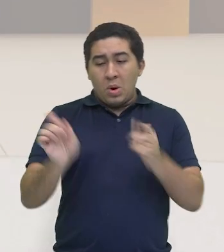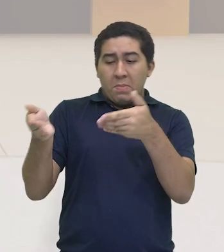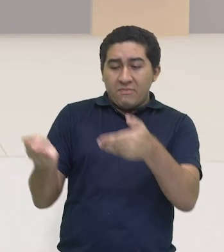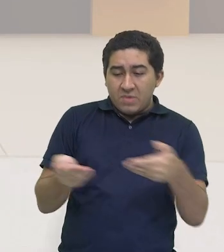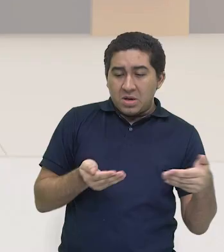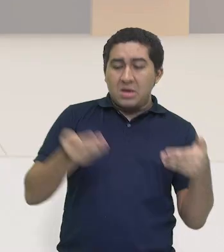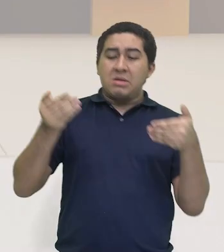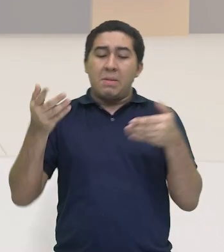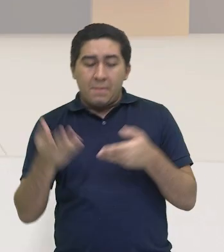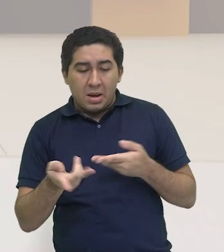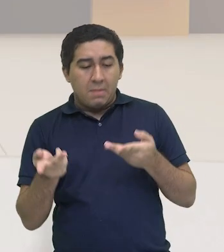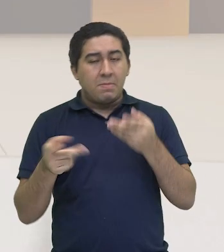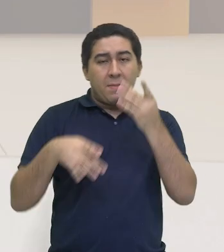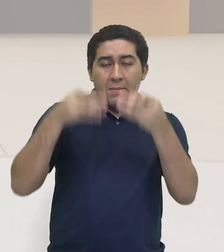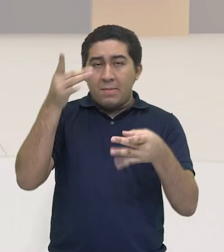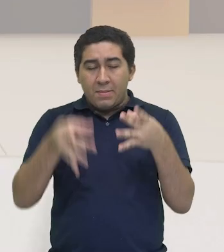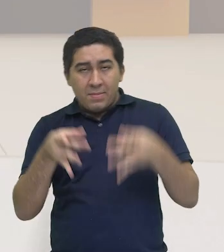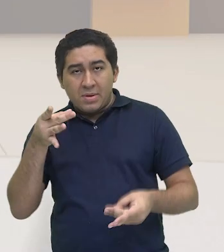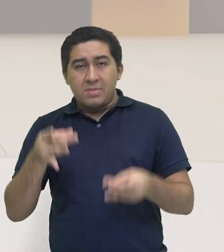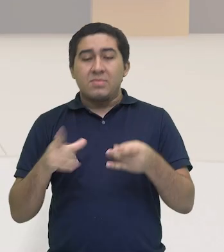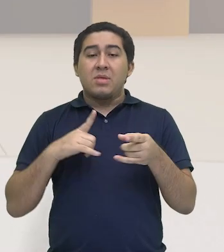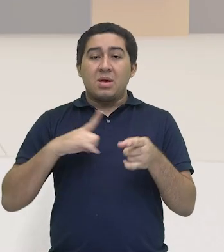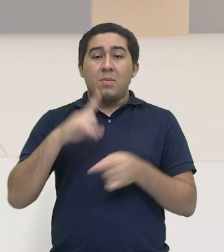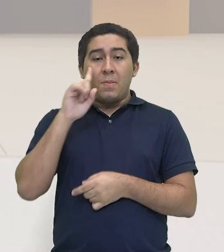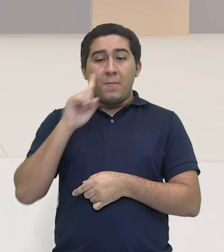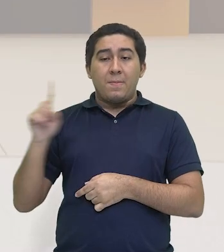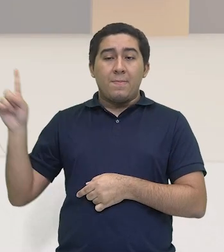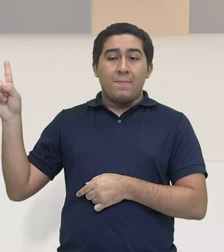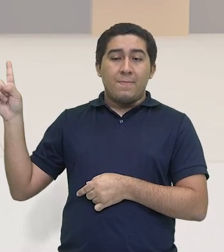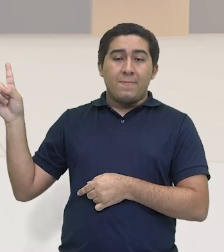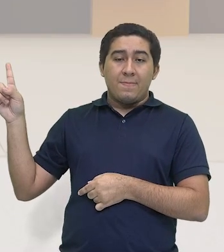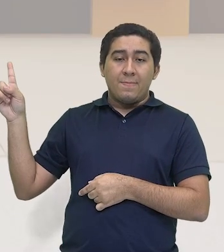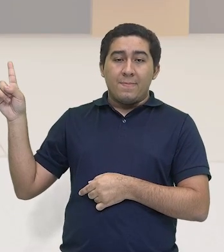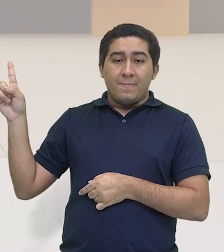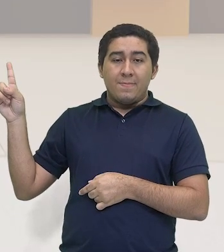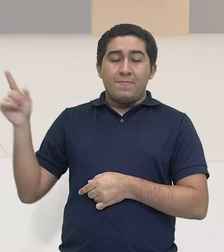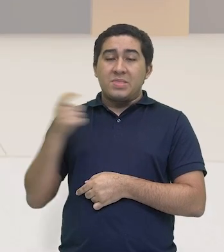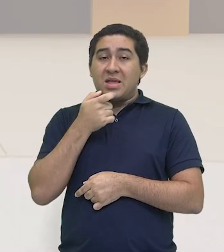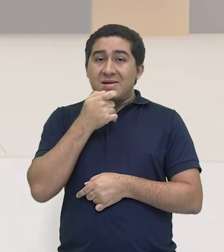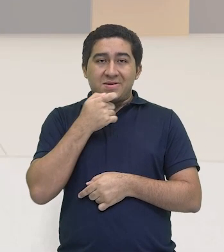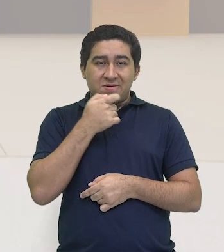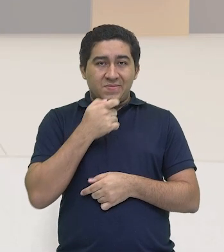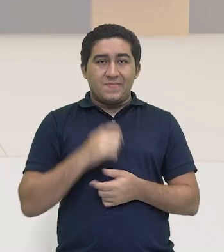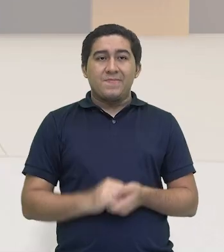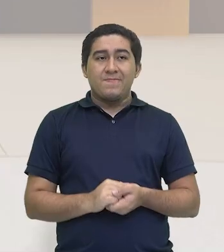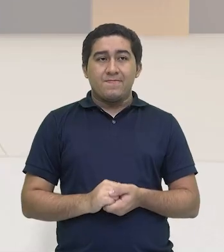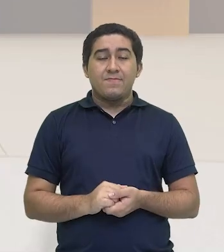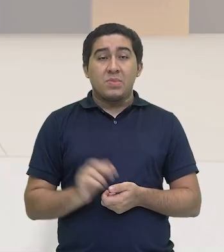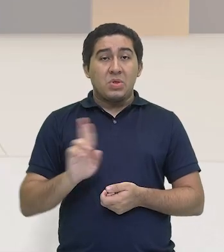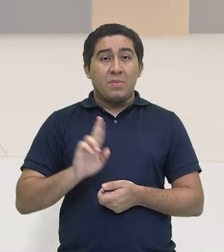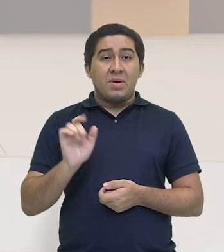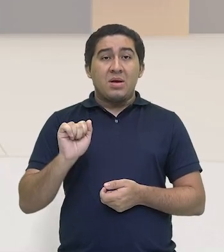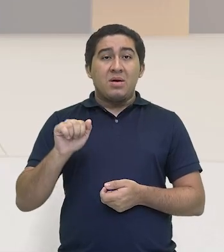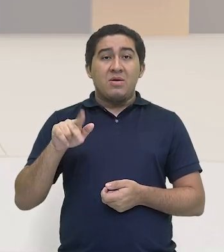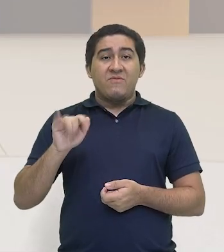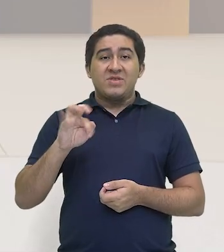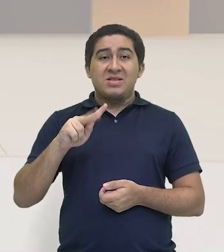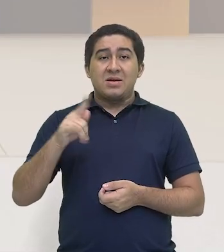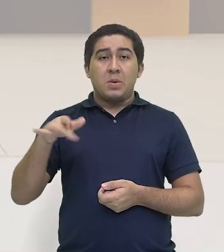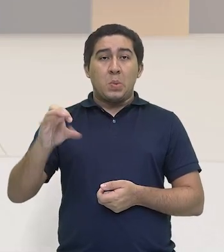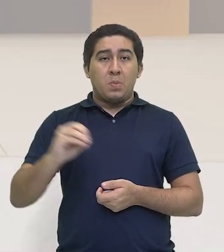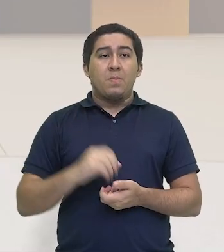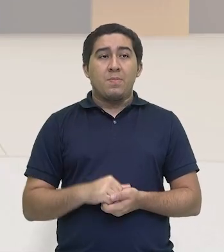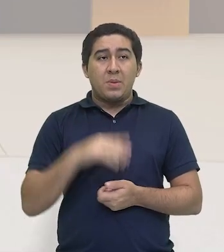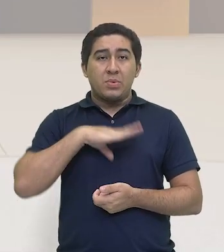como que é, professora? Community host. Community host. Perfeito. Então, vocês viram aí as oportunidades